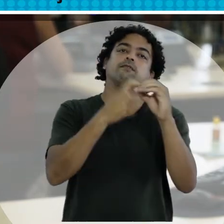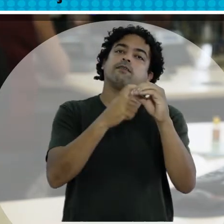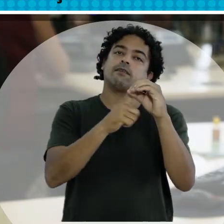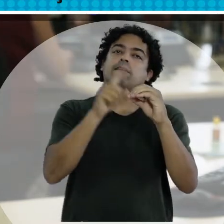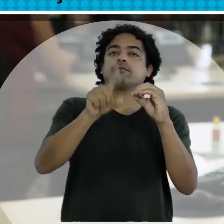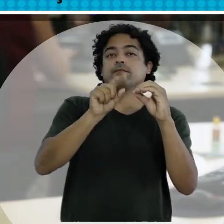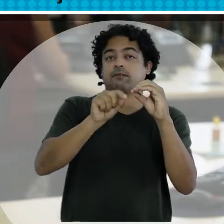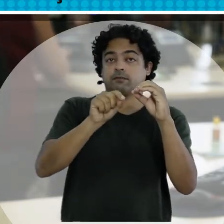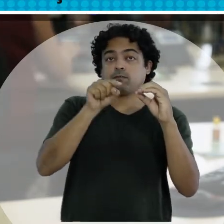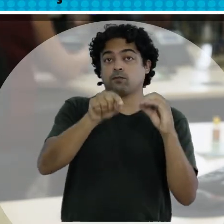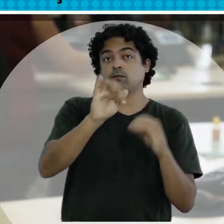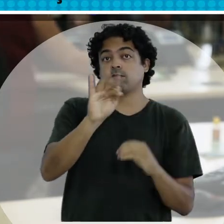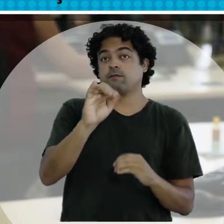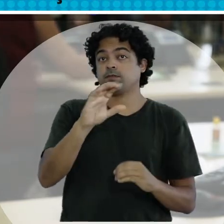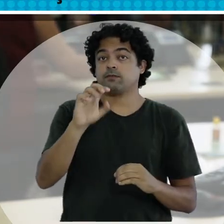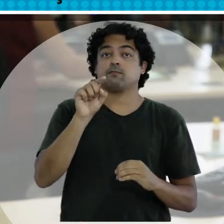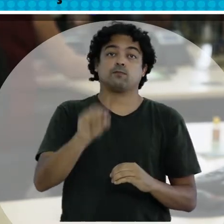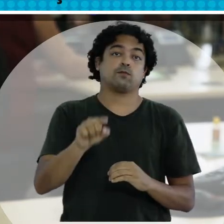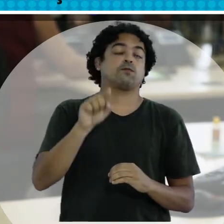site